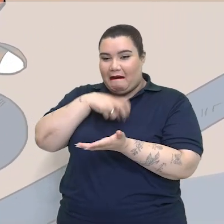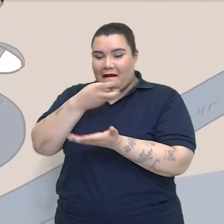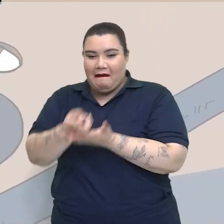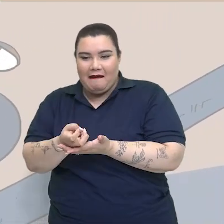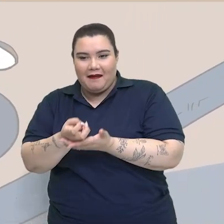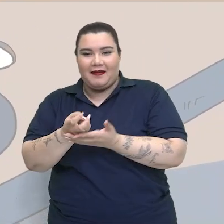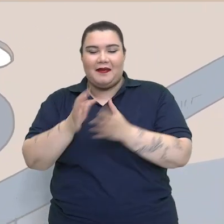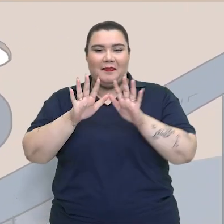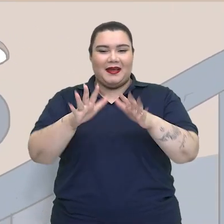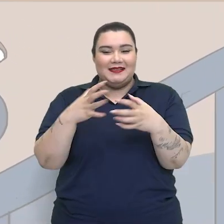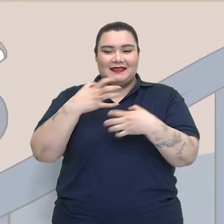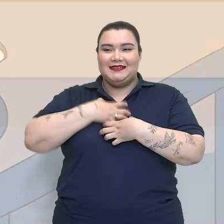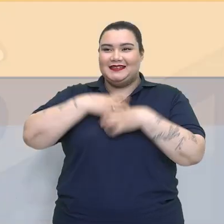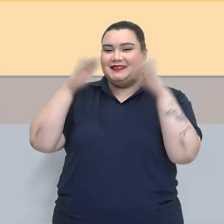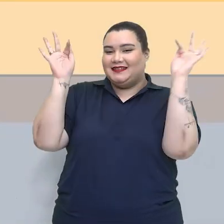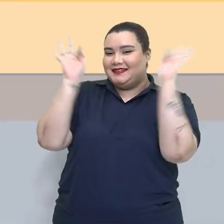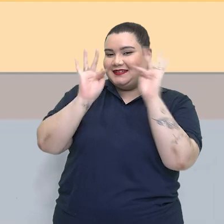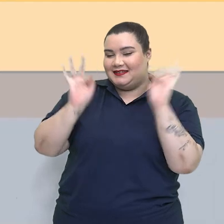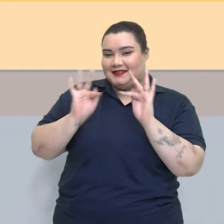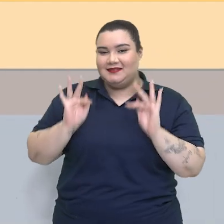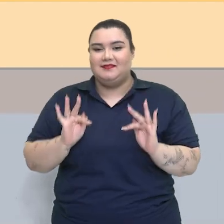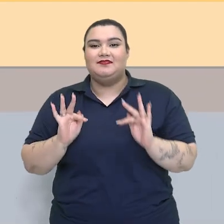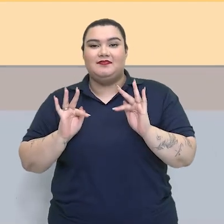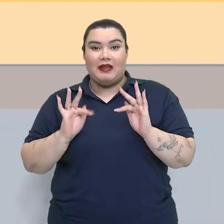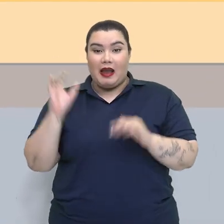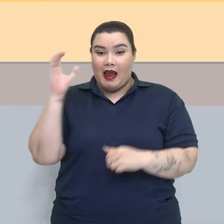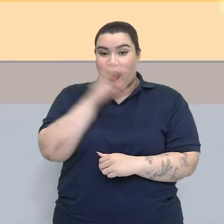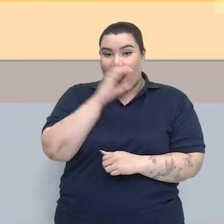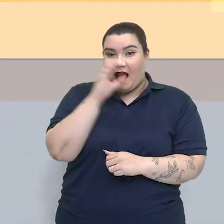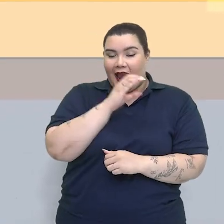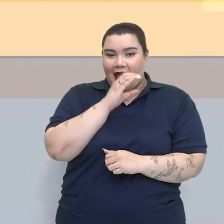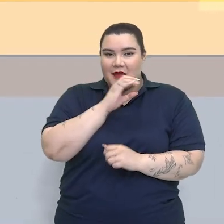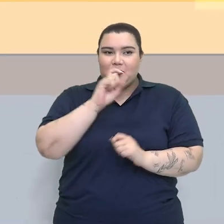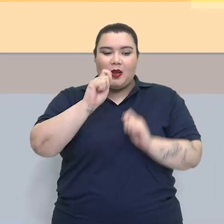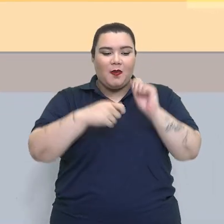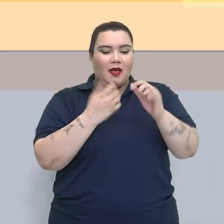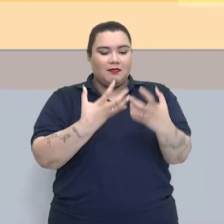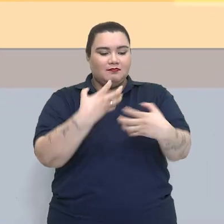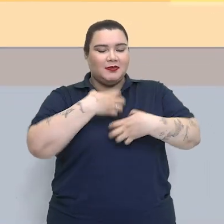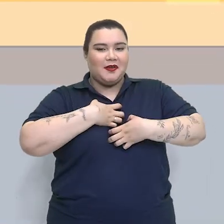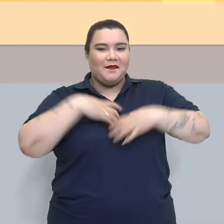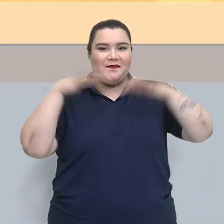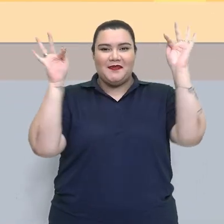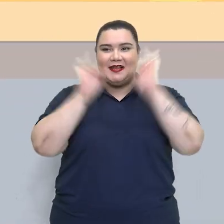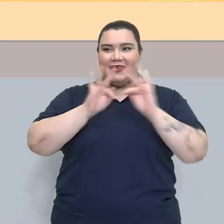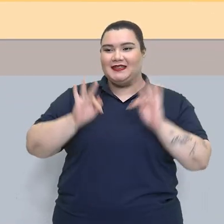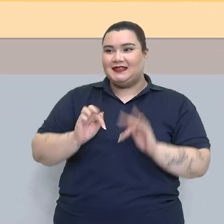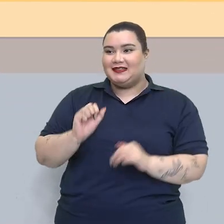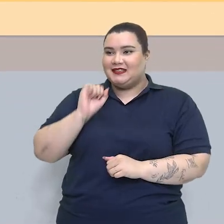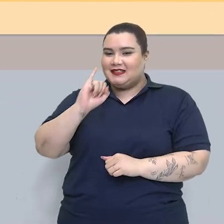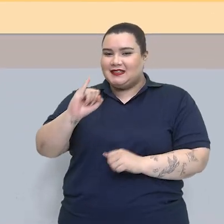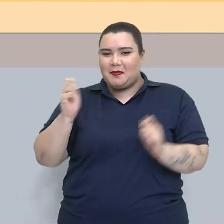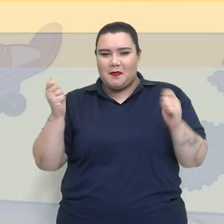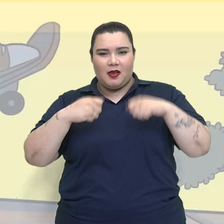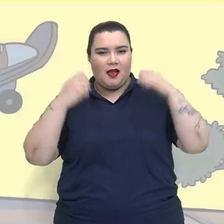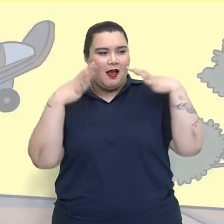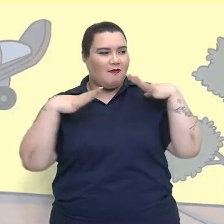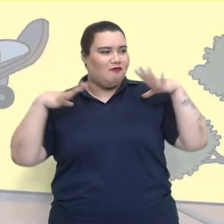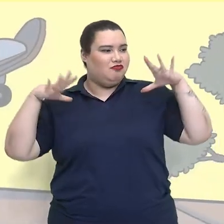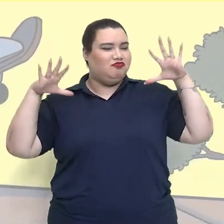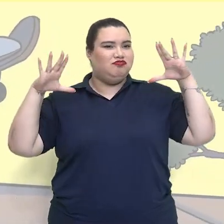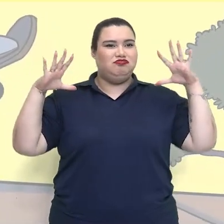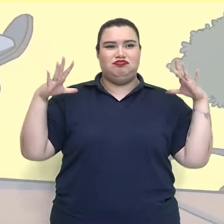grande felicidade! Ser veloz é ser feliz. Ah, se pudessem ser anjos